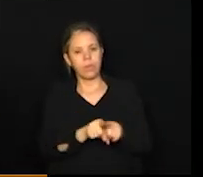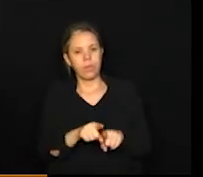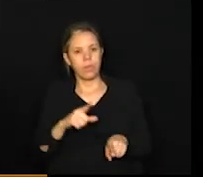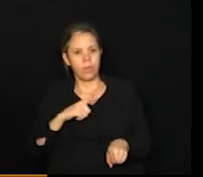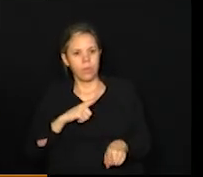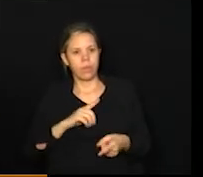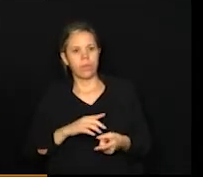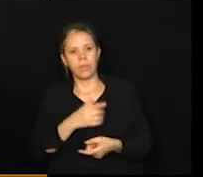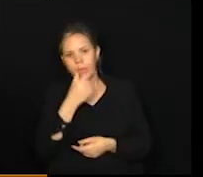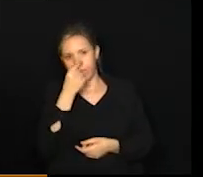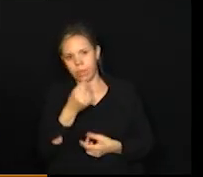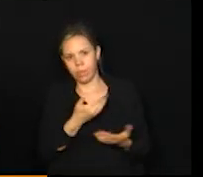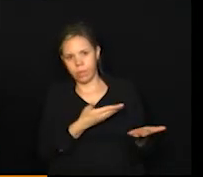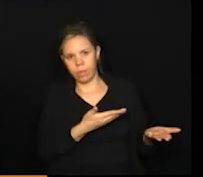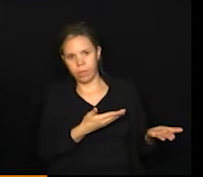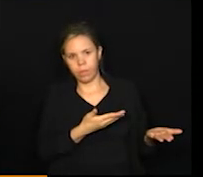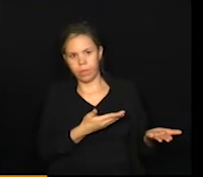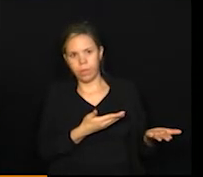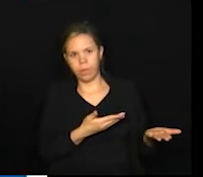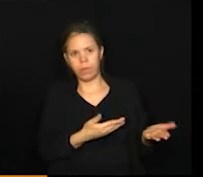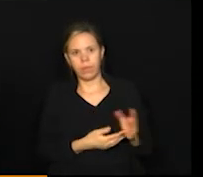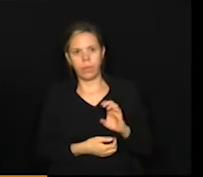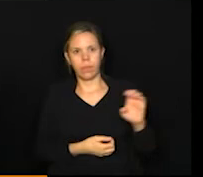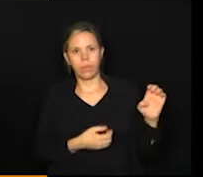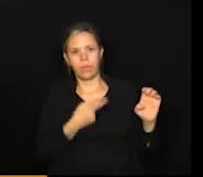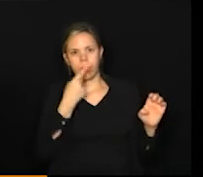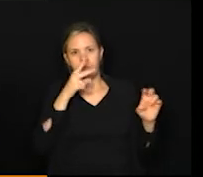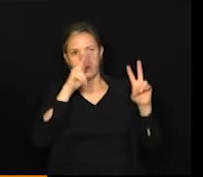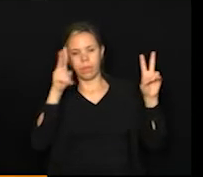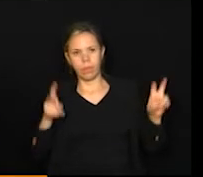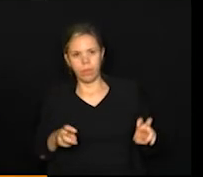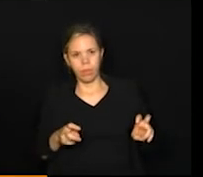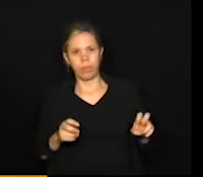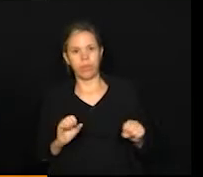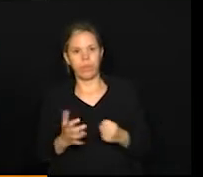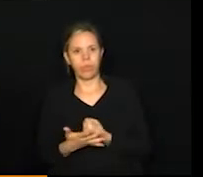a gripe. A gente vai aqui do lado esquerdo para falar sobre a Covid-19,